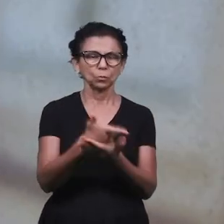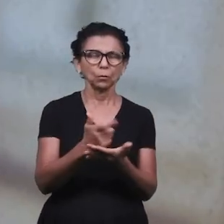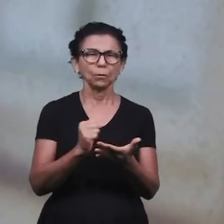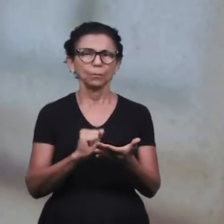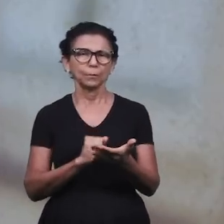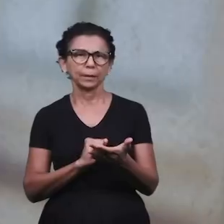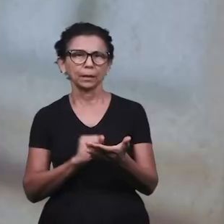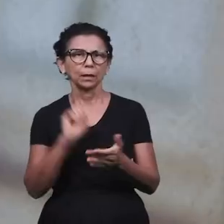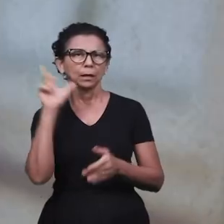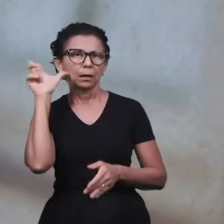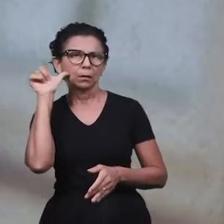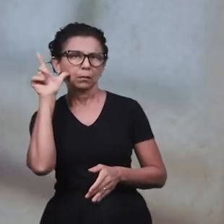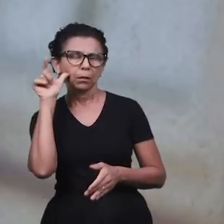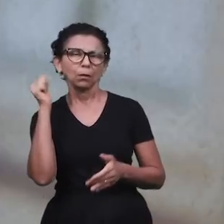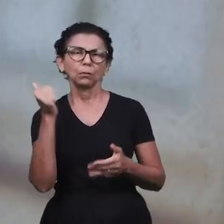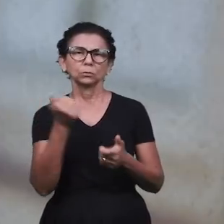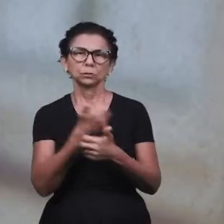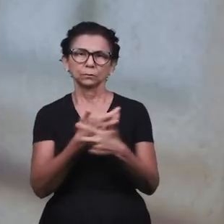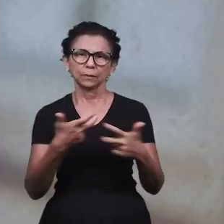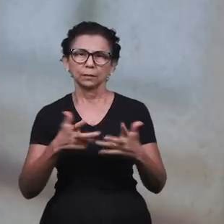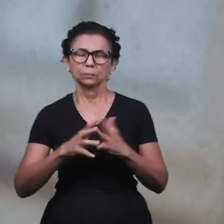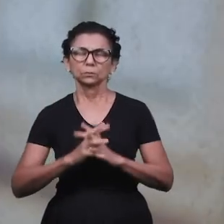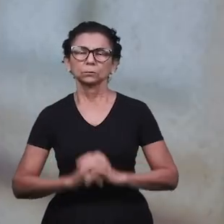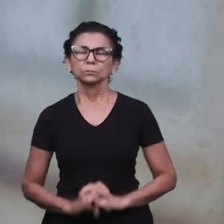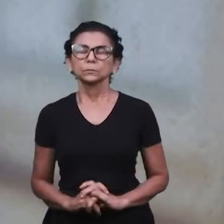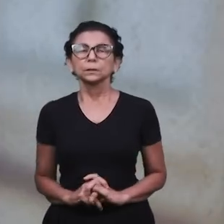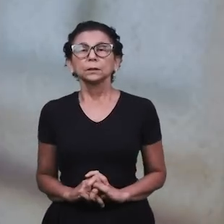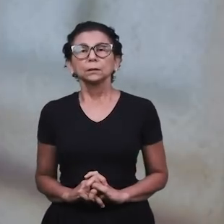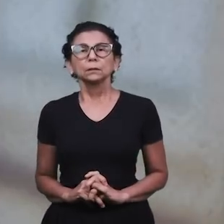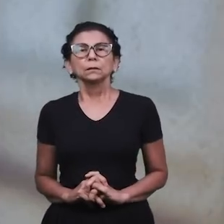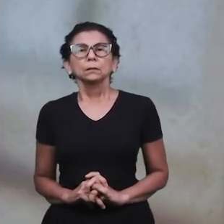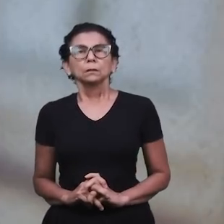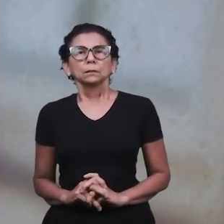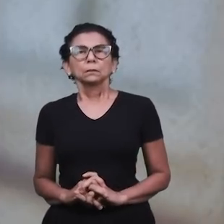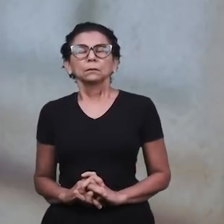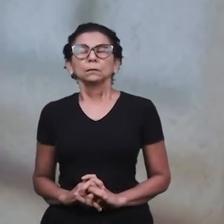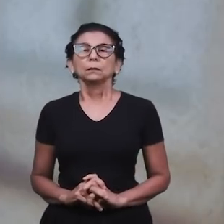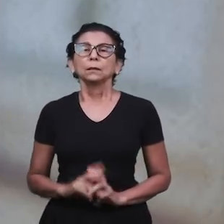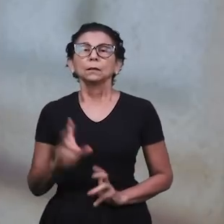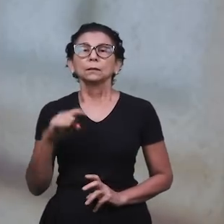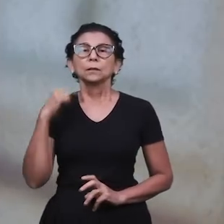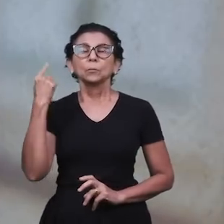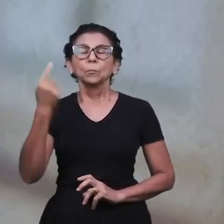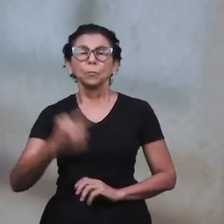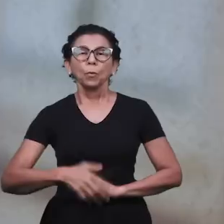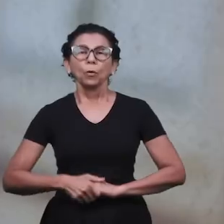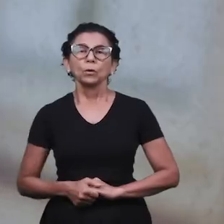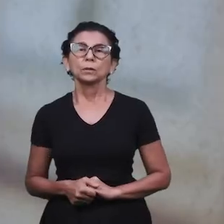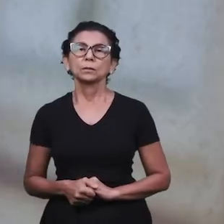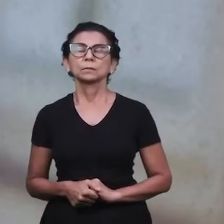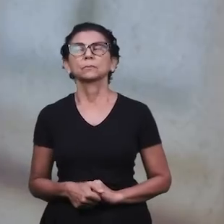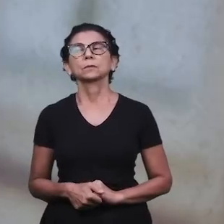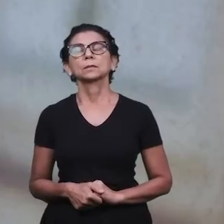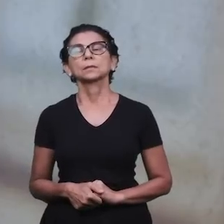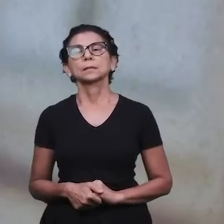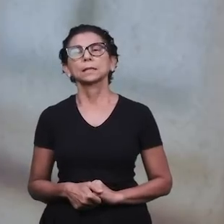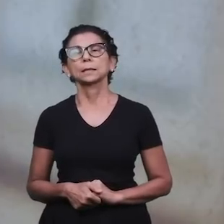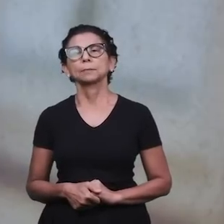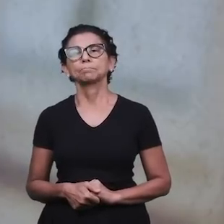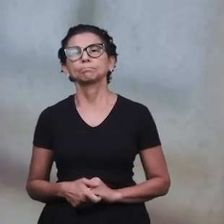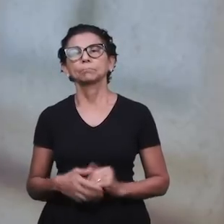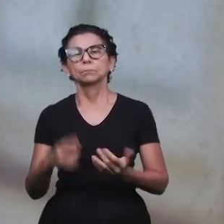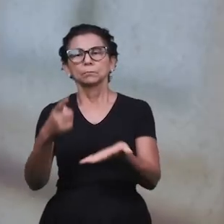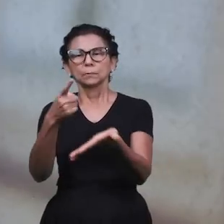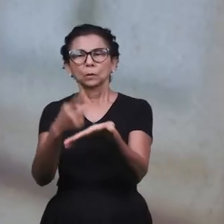serviços, de negativação do seu nome. E depois disso, há uma audiência de conciliação. Muitas